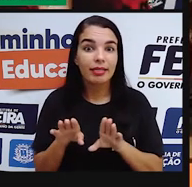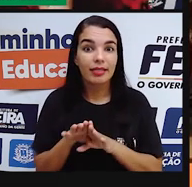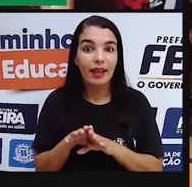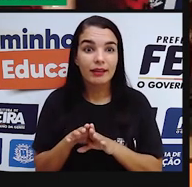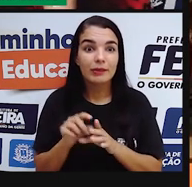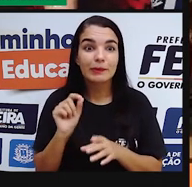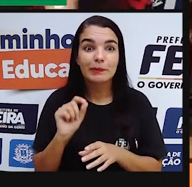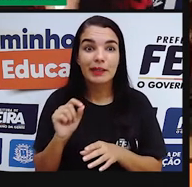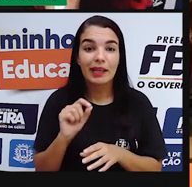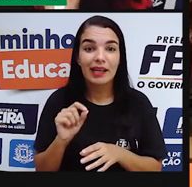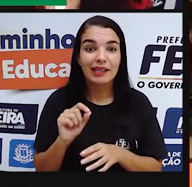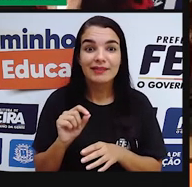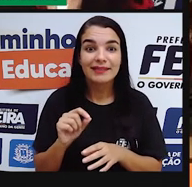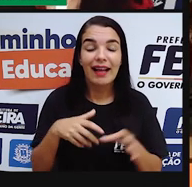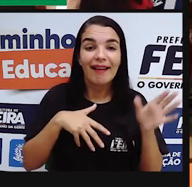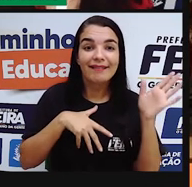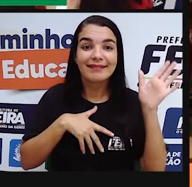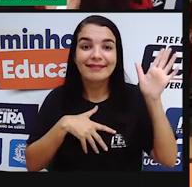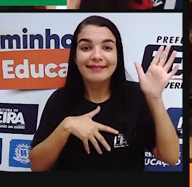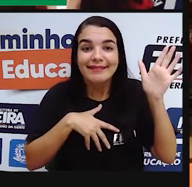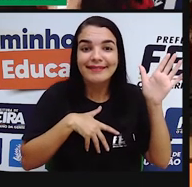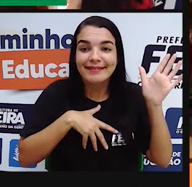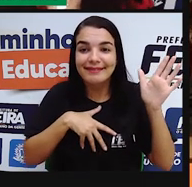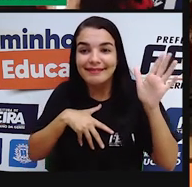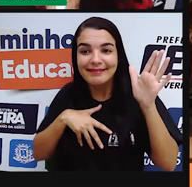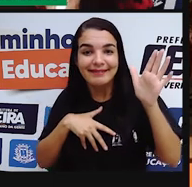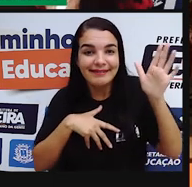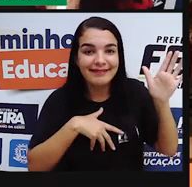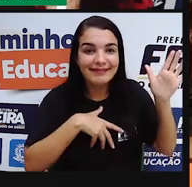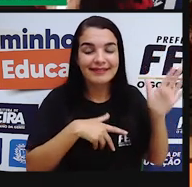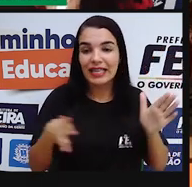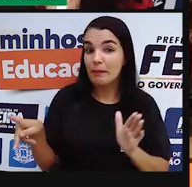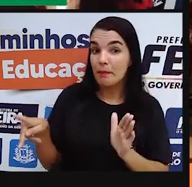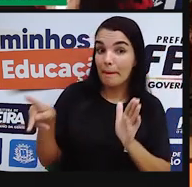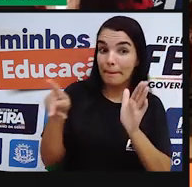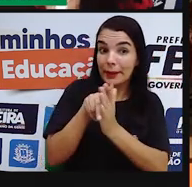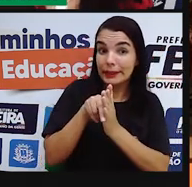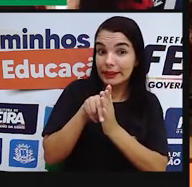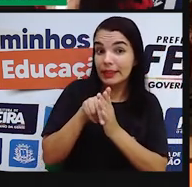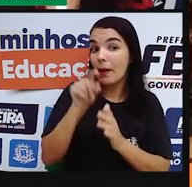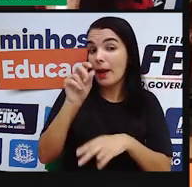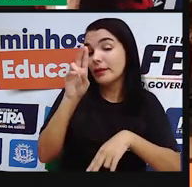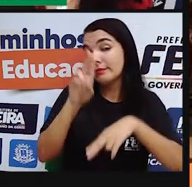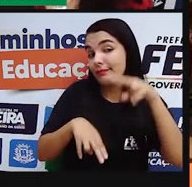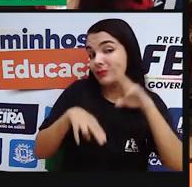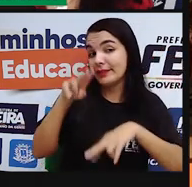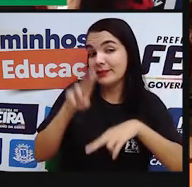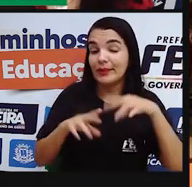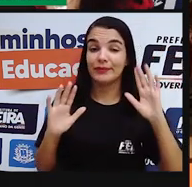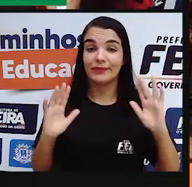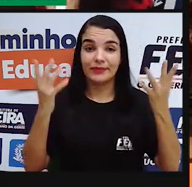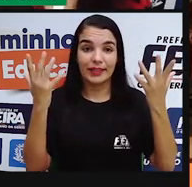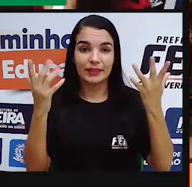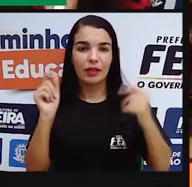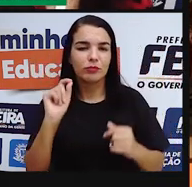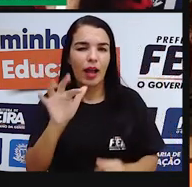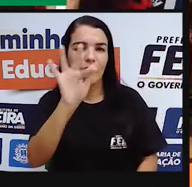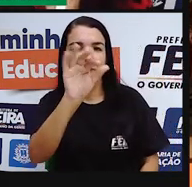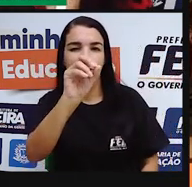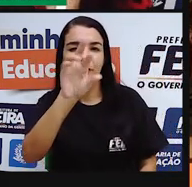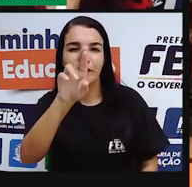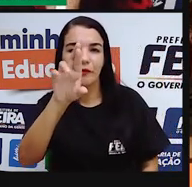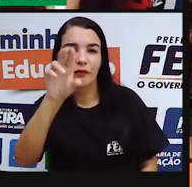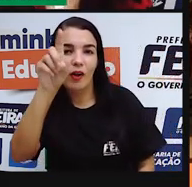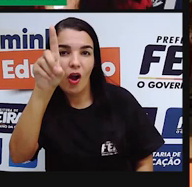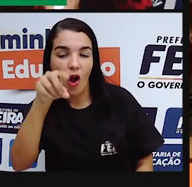Sobre as danças típicas da festa junina, nas festas juninas houve-se dança de forró, né? Um forrozinho aí na